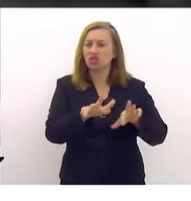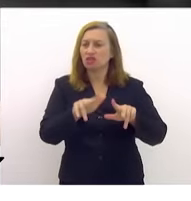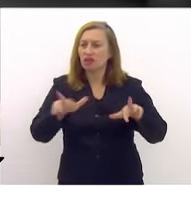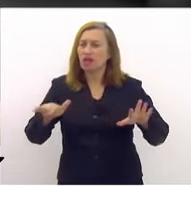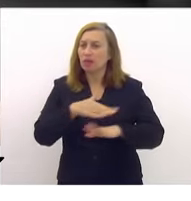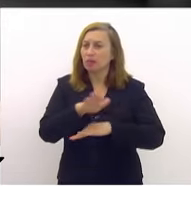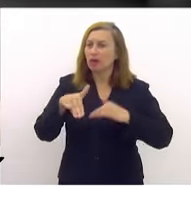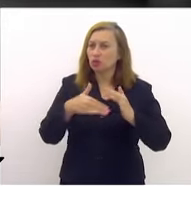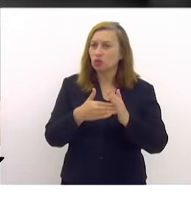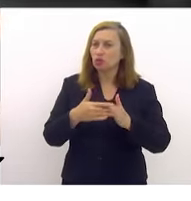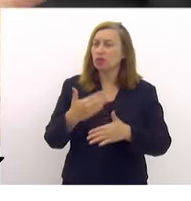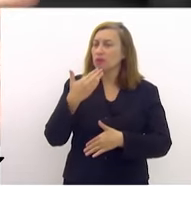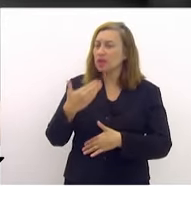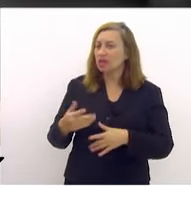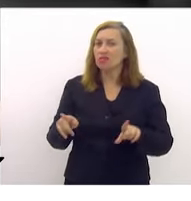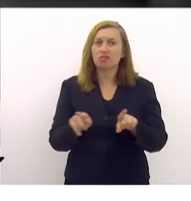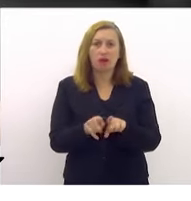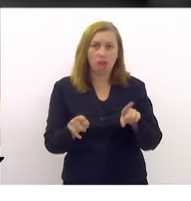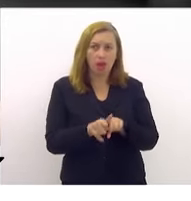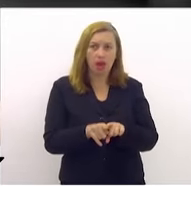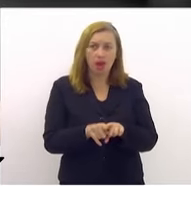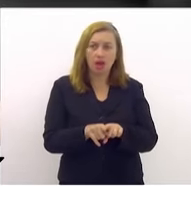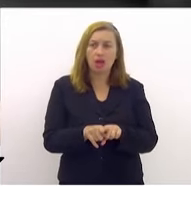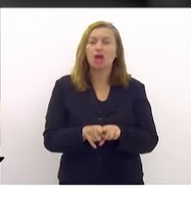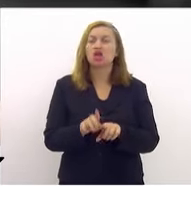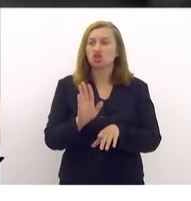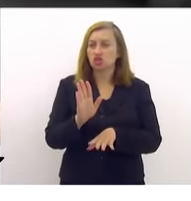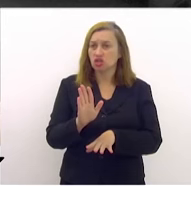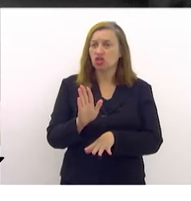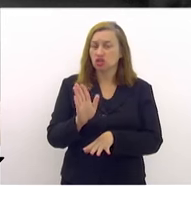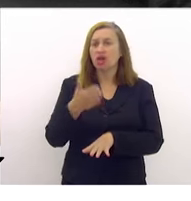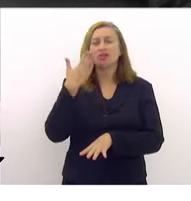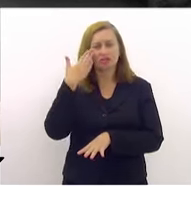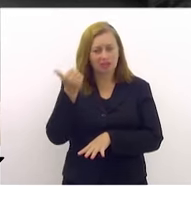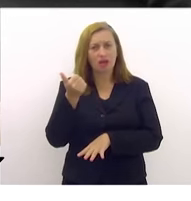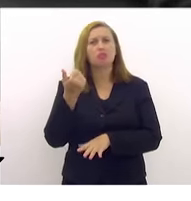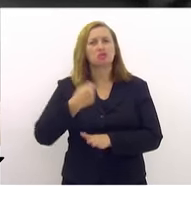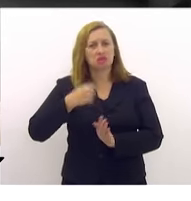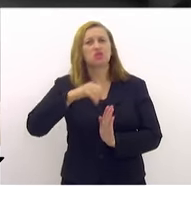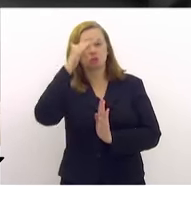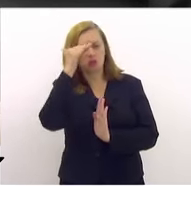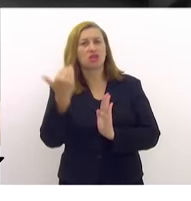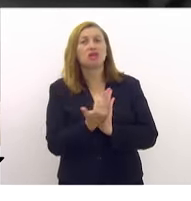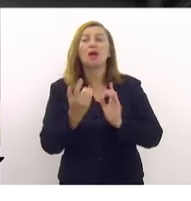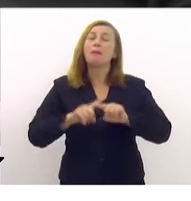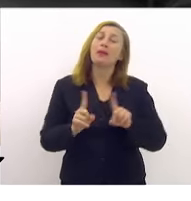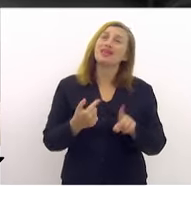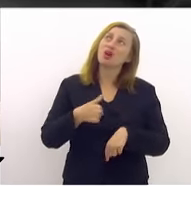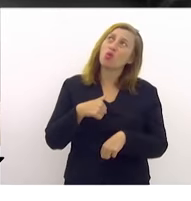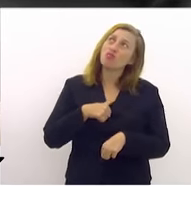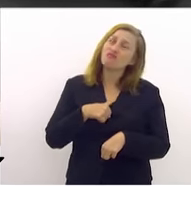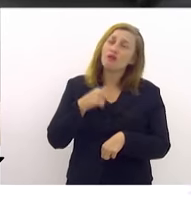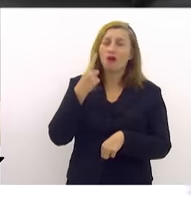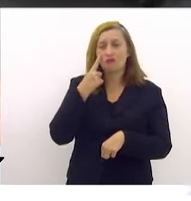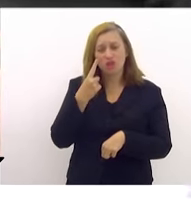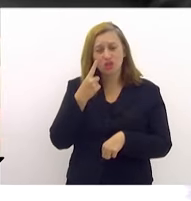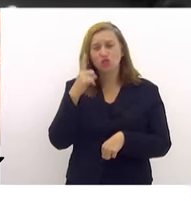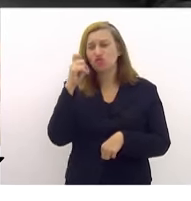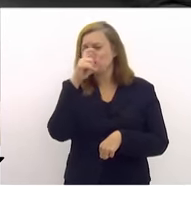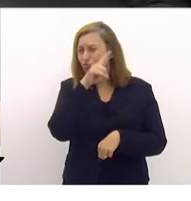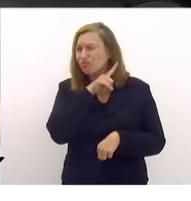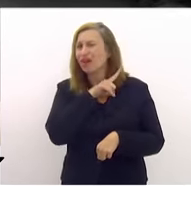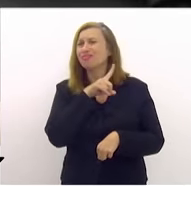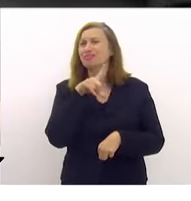todo mundo que vier pedir também, já previamente sabe o que tem que cumprir, mas eu vejo grande